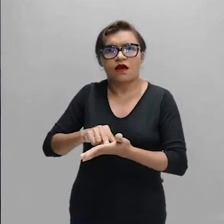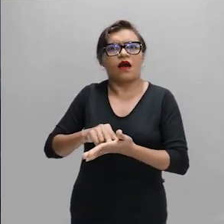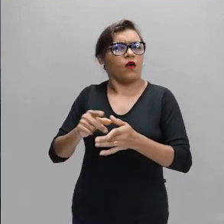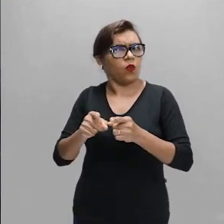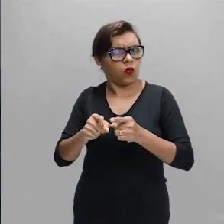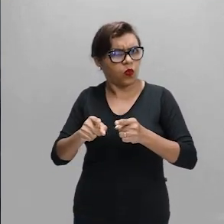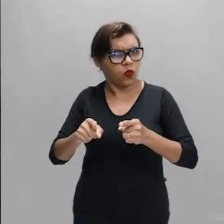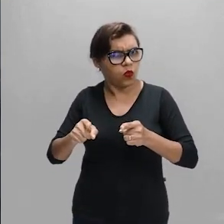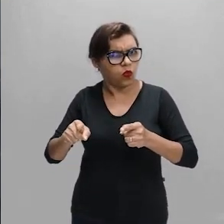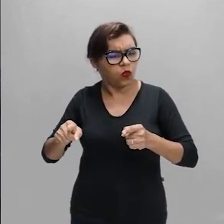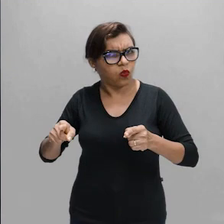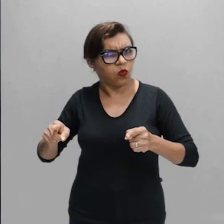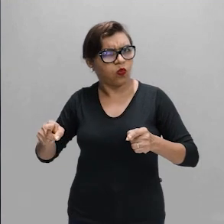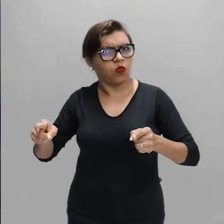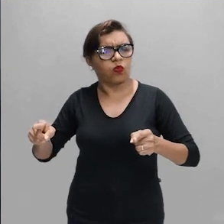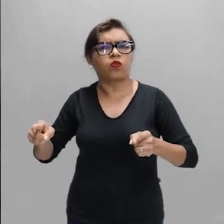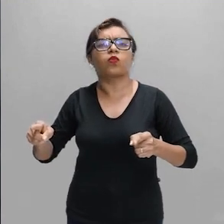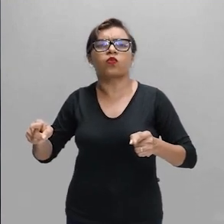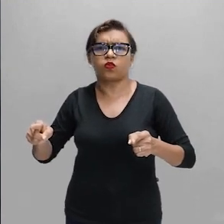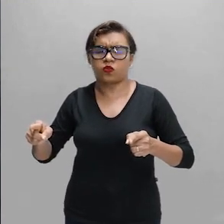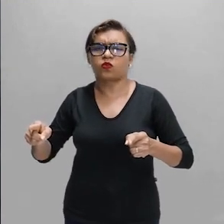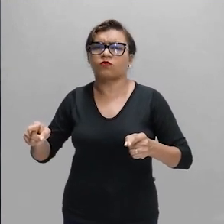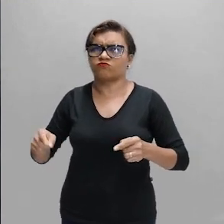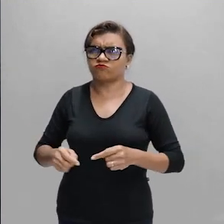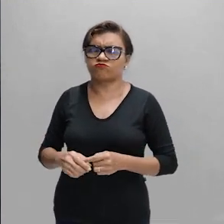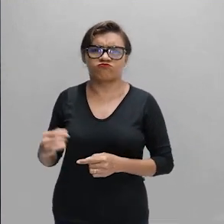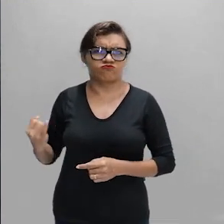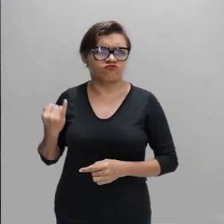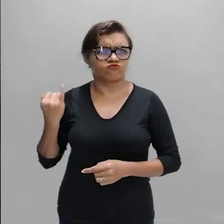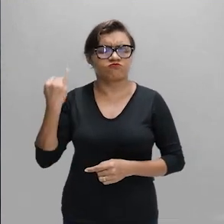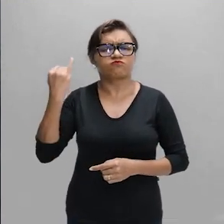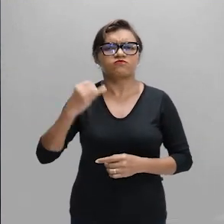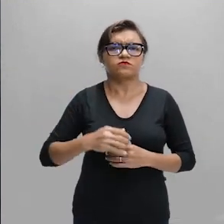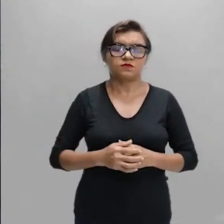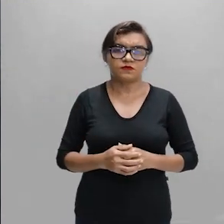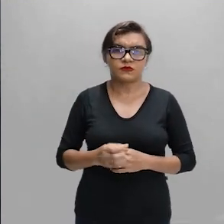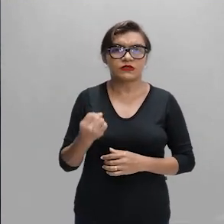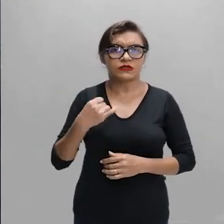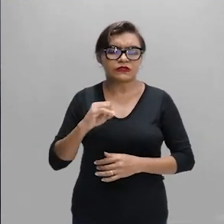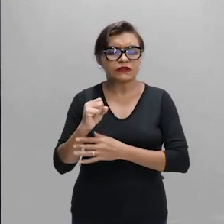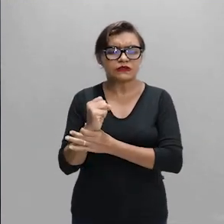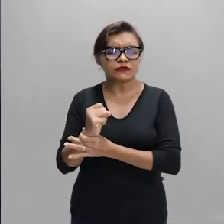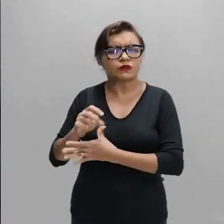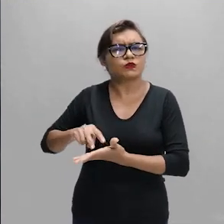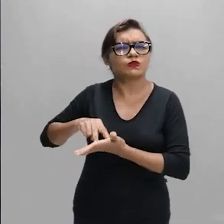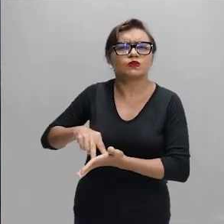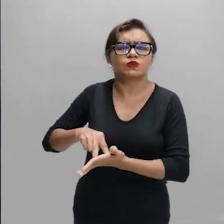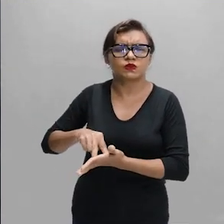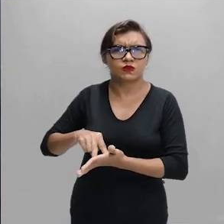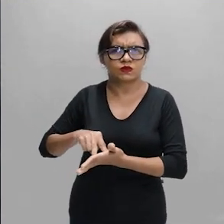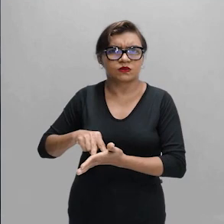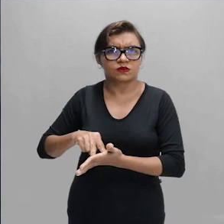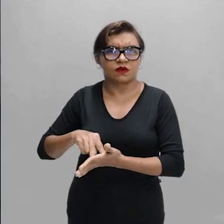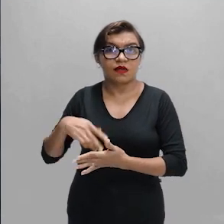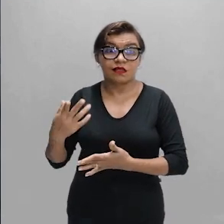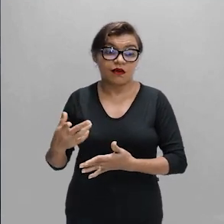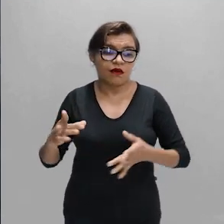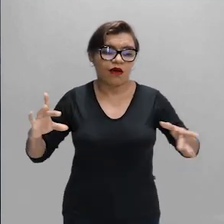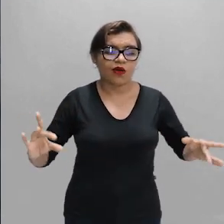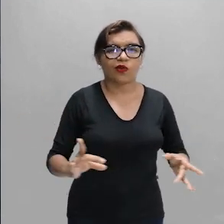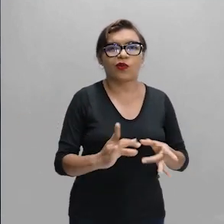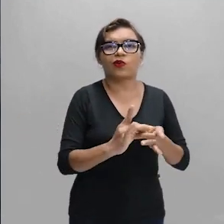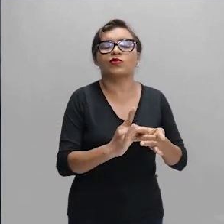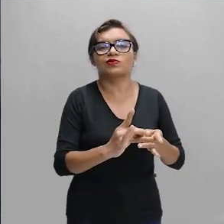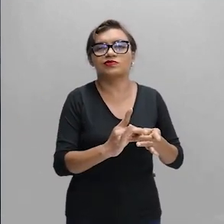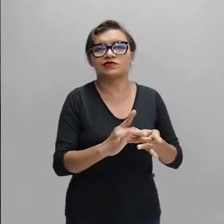Ok? É uma resistividade muito grande, muito acentuada. Se a resistividade é muito grande, a